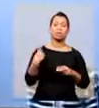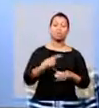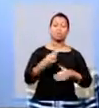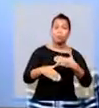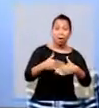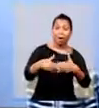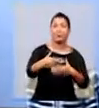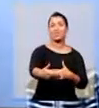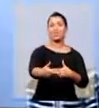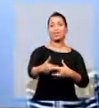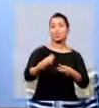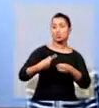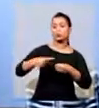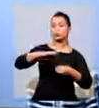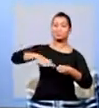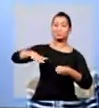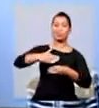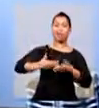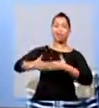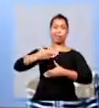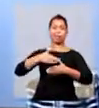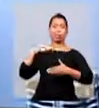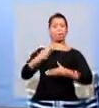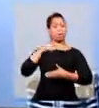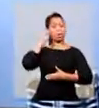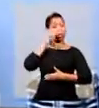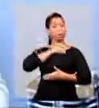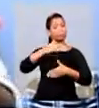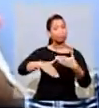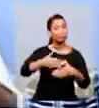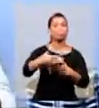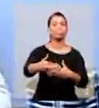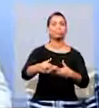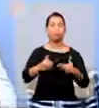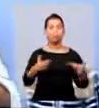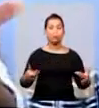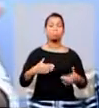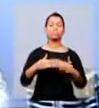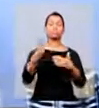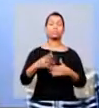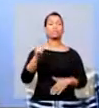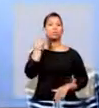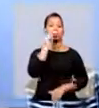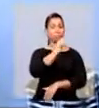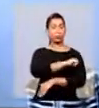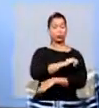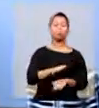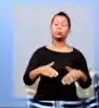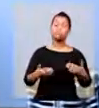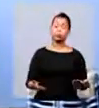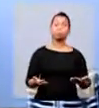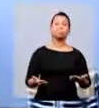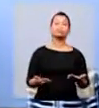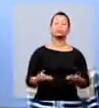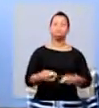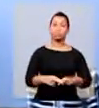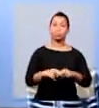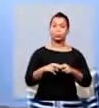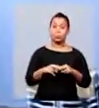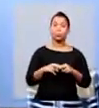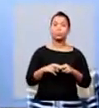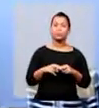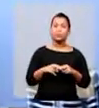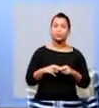que são desenvolvidos dentro da cidade. E isso com essa visão, né, a gente tem muitas